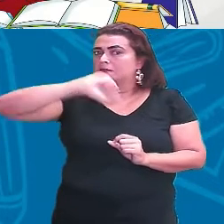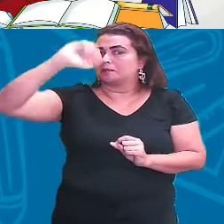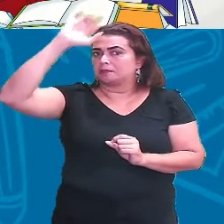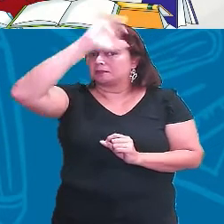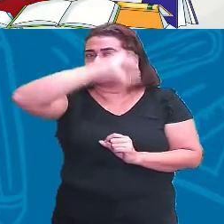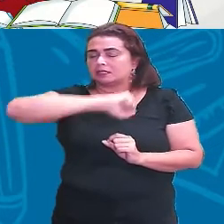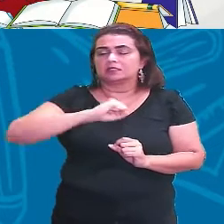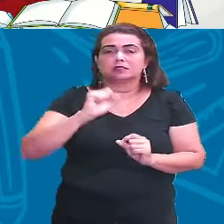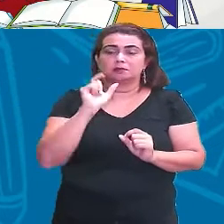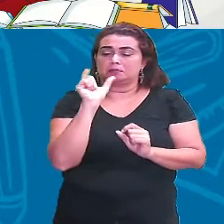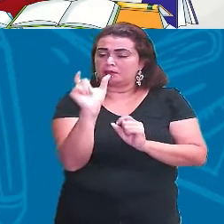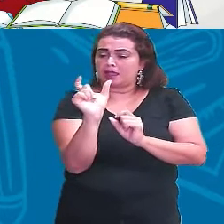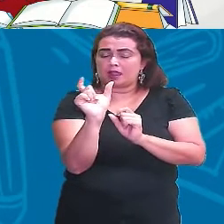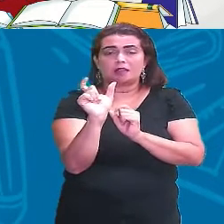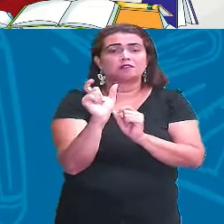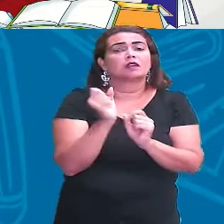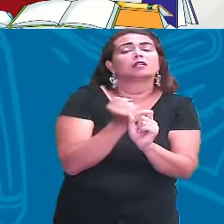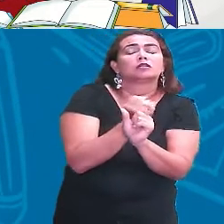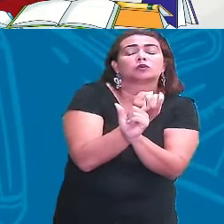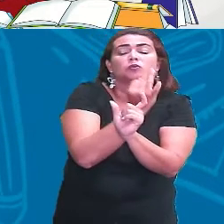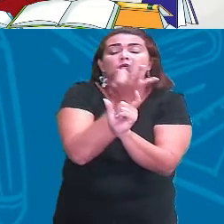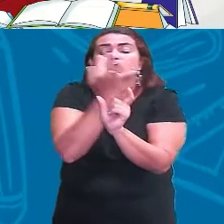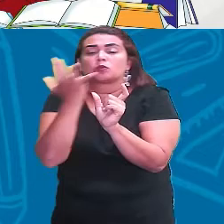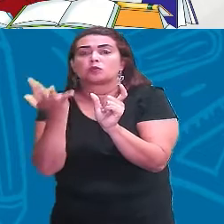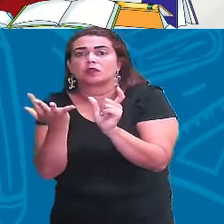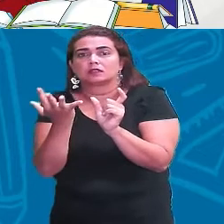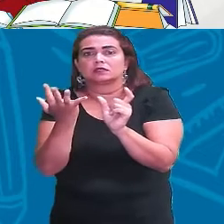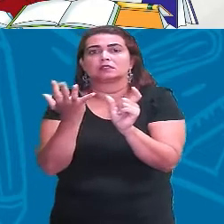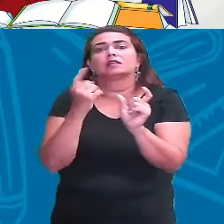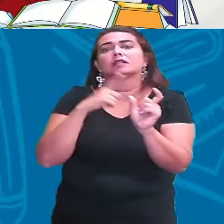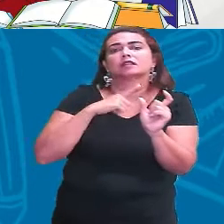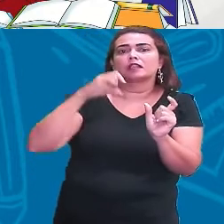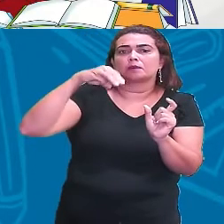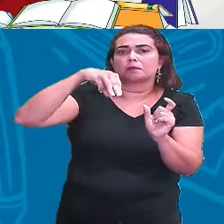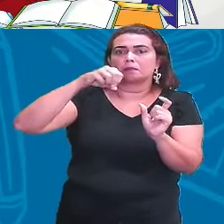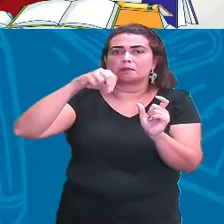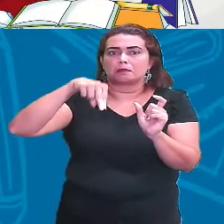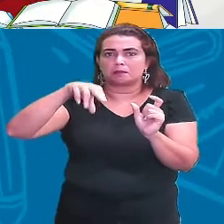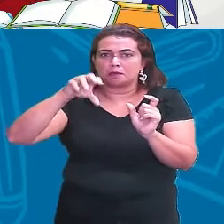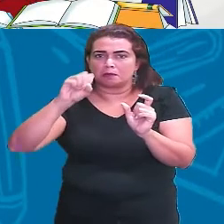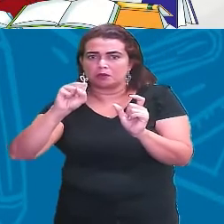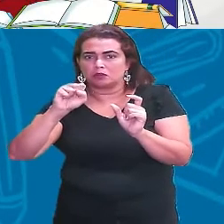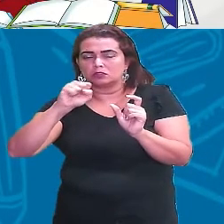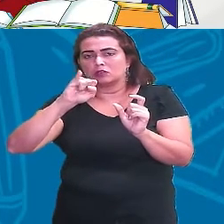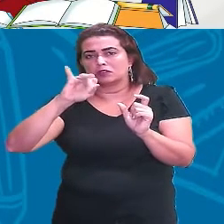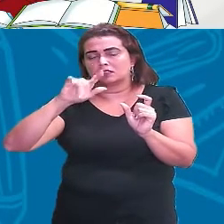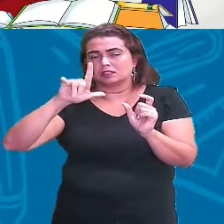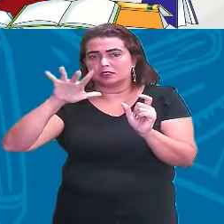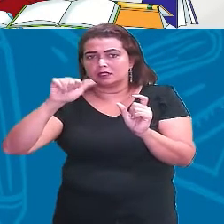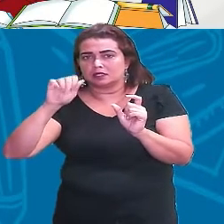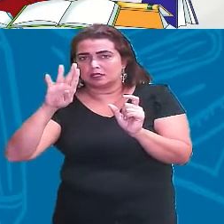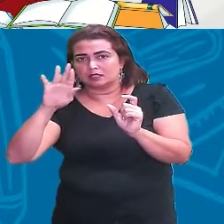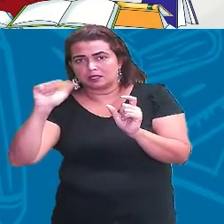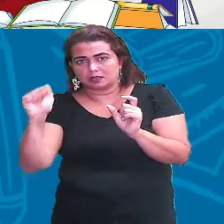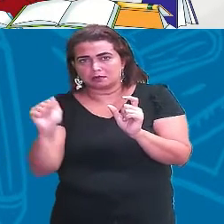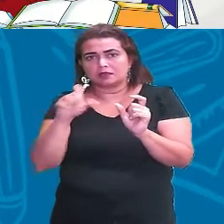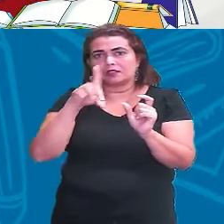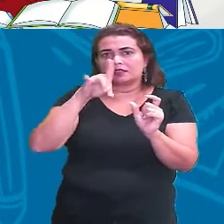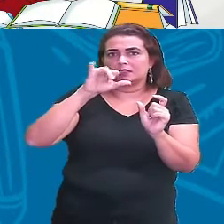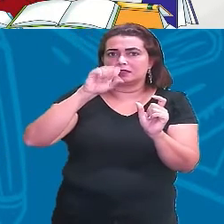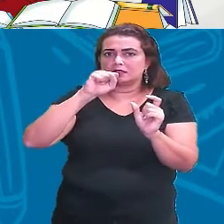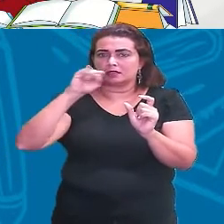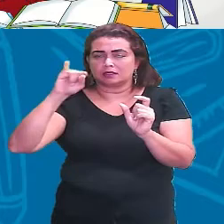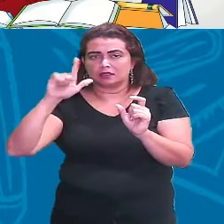Das palavras, classificando elas em monossílabas, dissílabas, trissílabas e polissílabas.